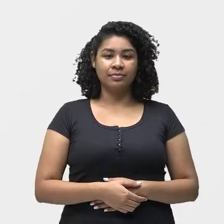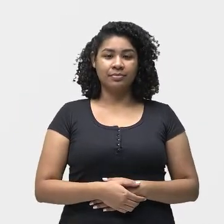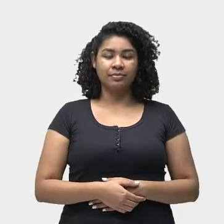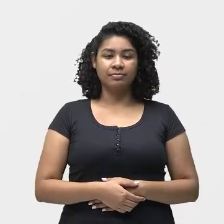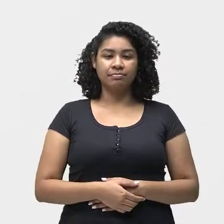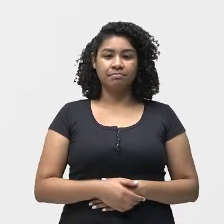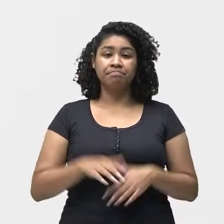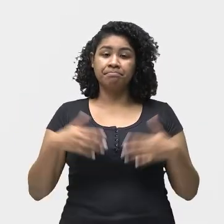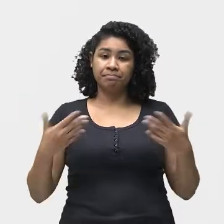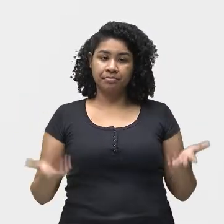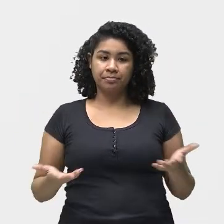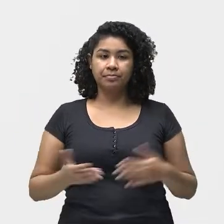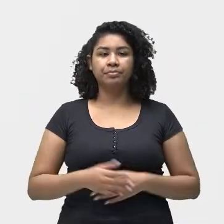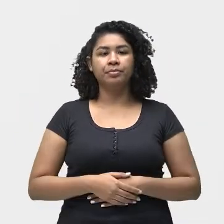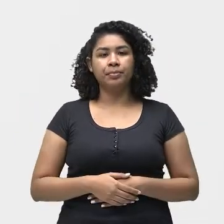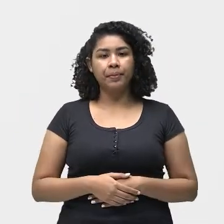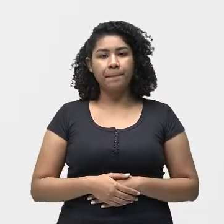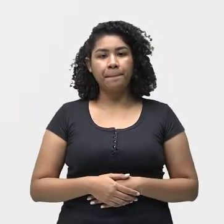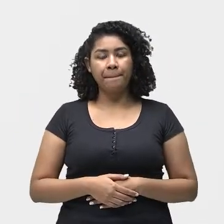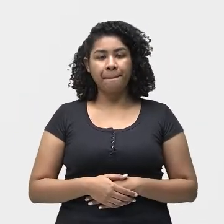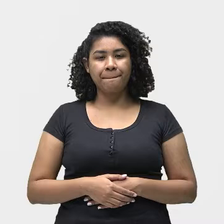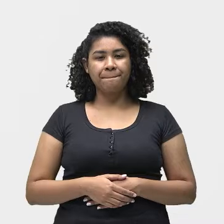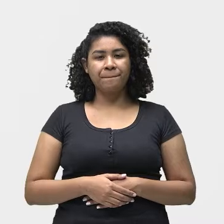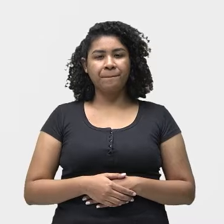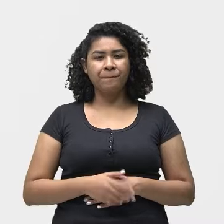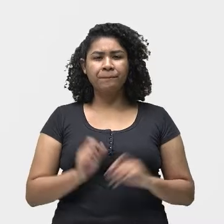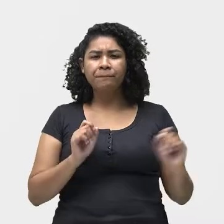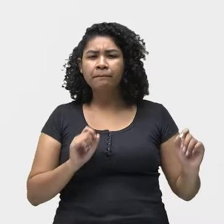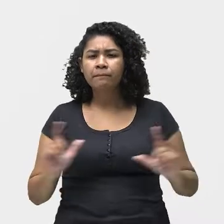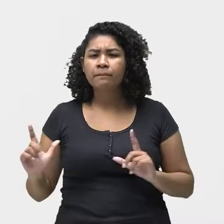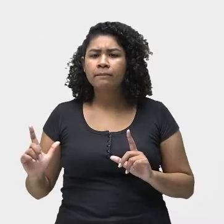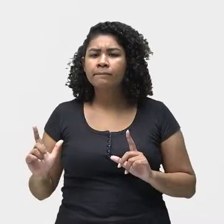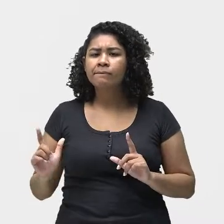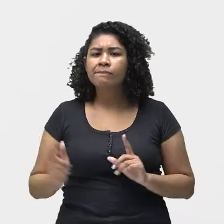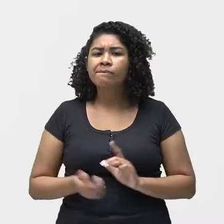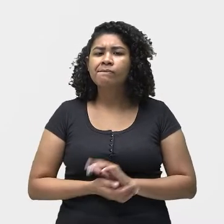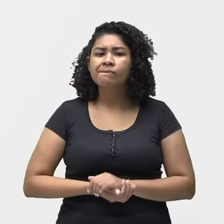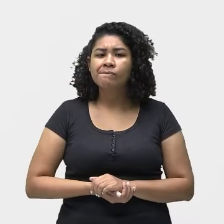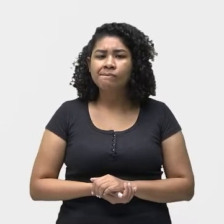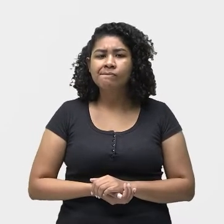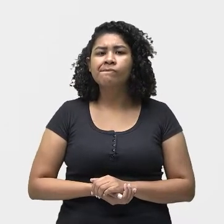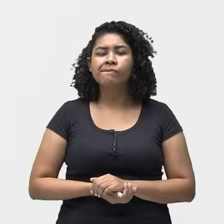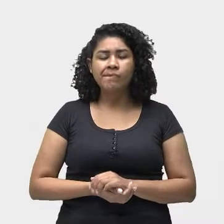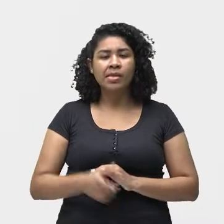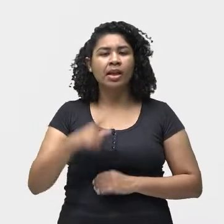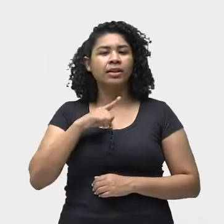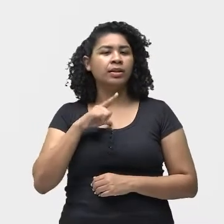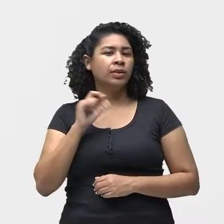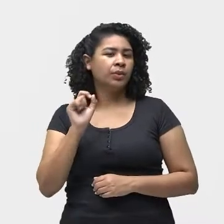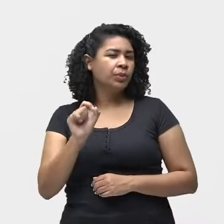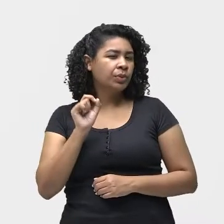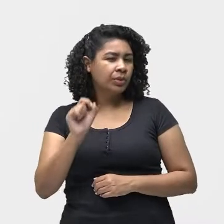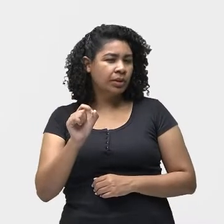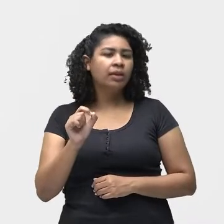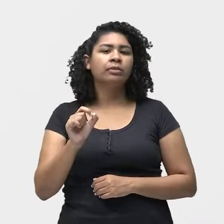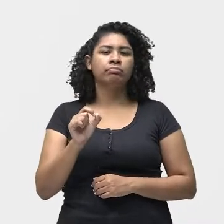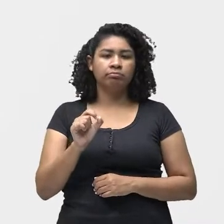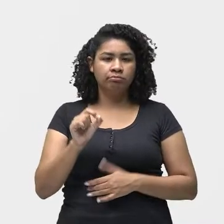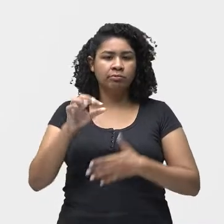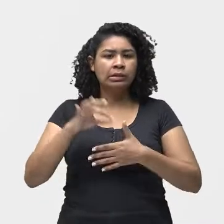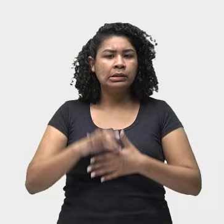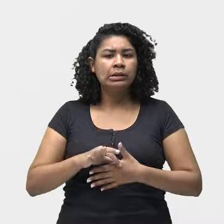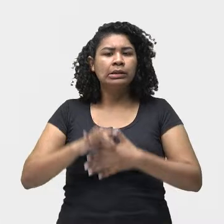Então na sequência, nós vamos ter, se eu não me engano, né, a questão daqui a pouco de algumas